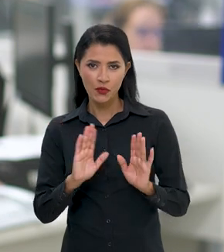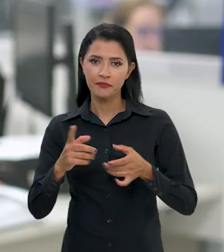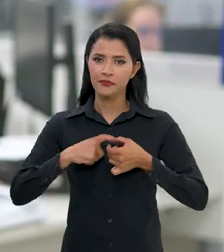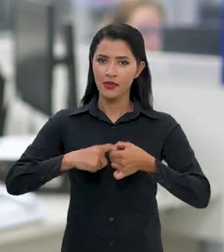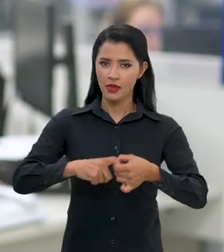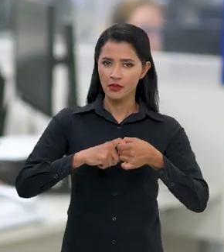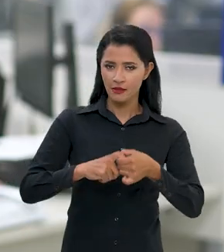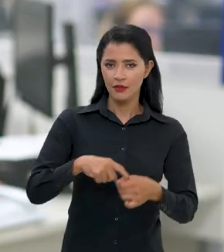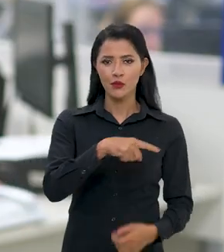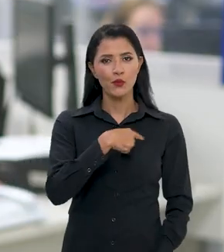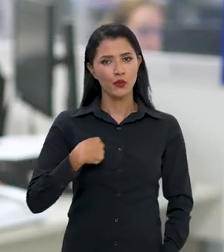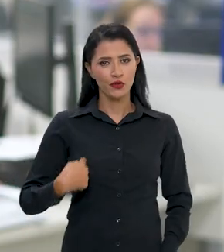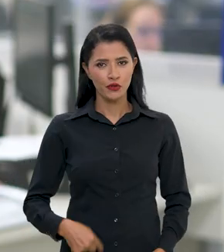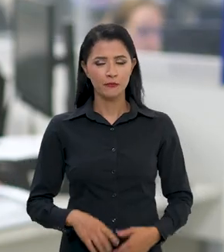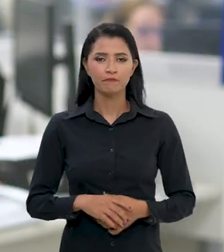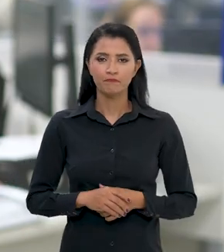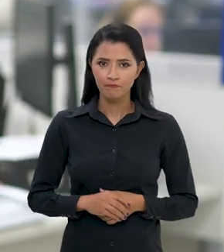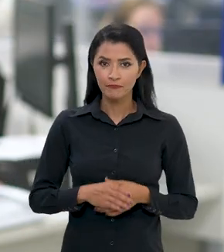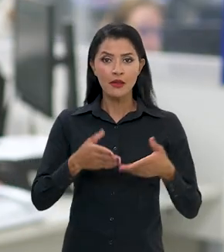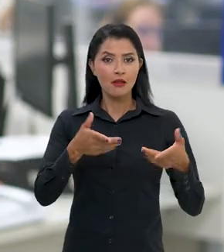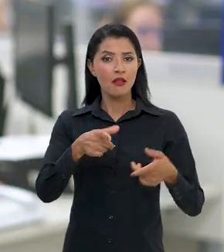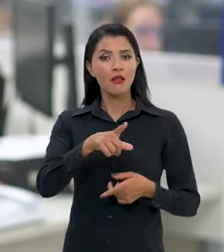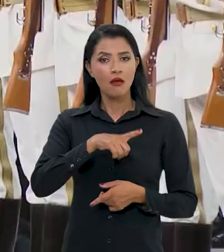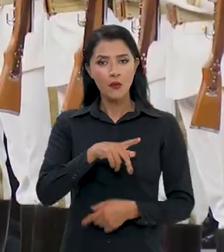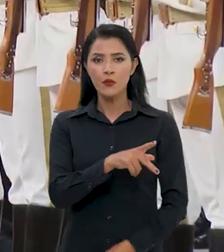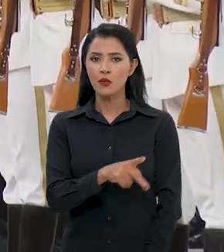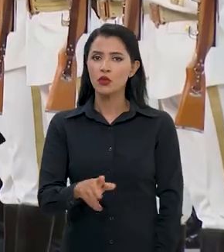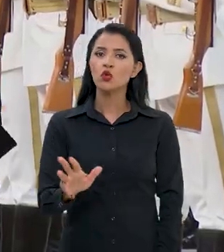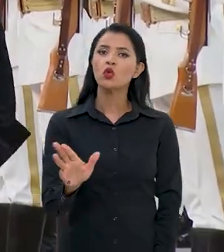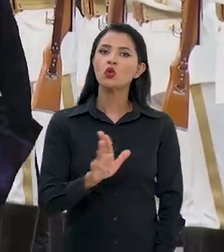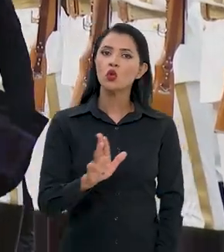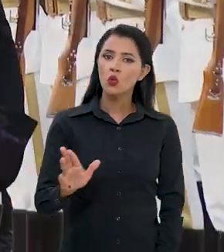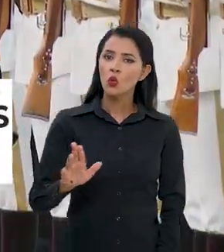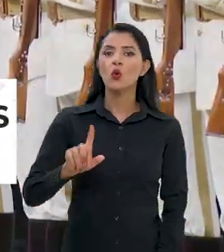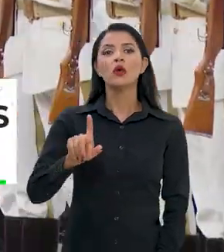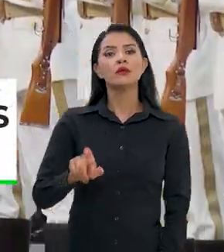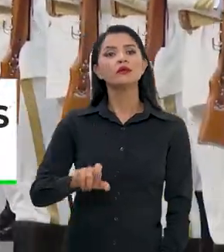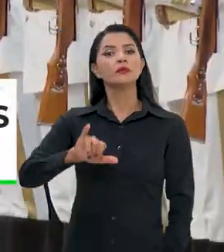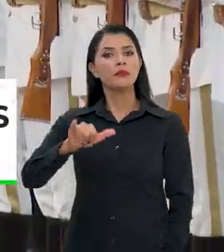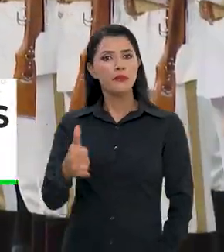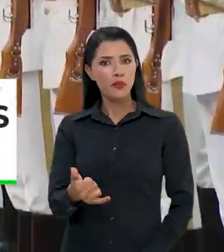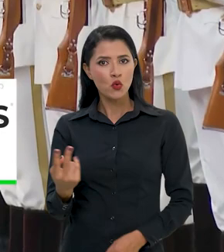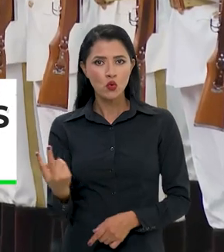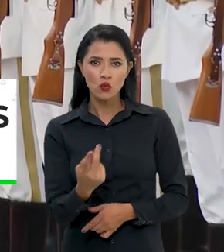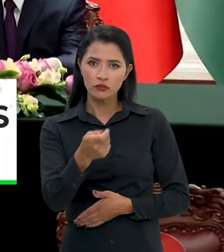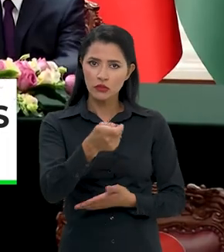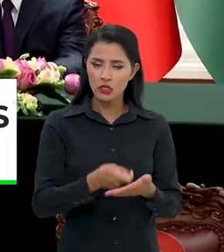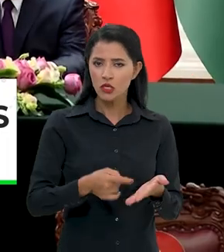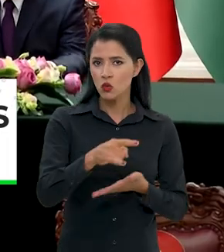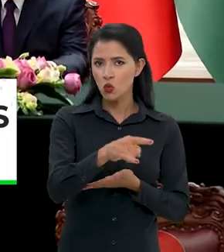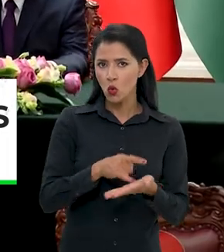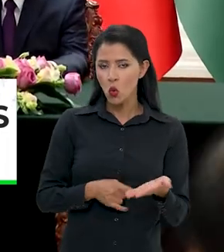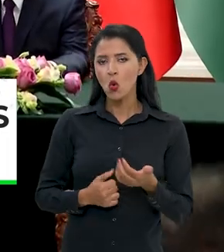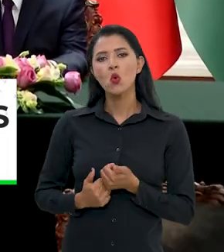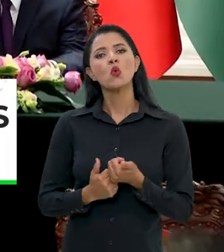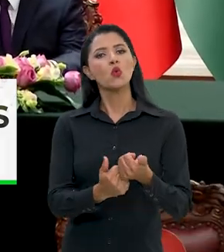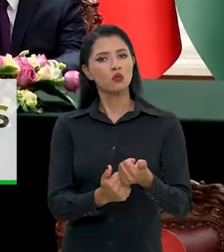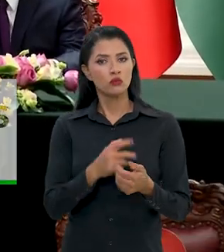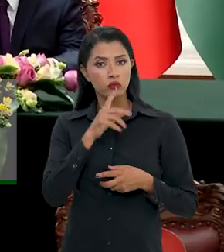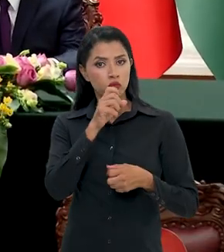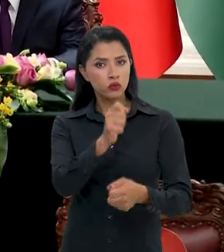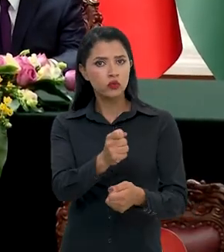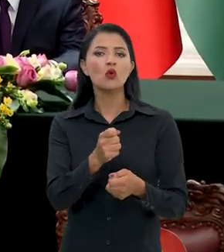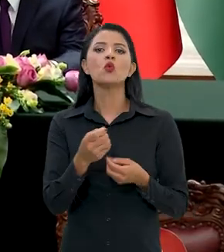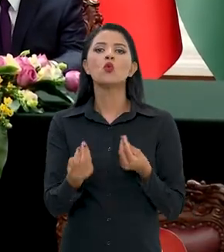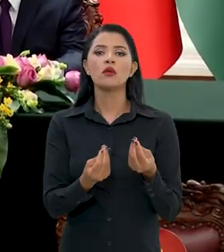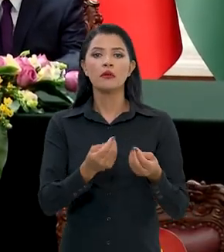Olá! Parceria com a China. Em Pequim, os presidentes Lula e Xi Jinping assinaram hoje acordos de cooperação